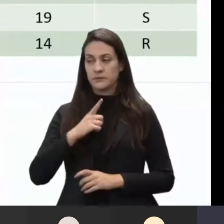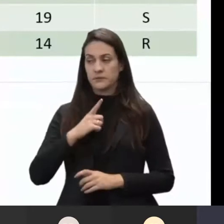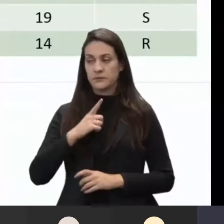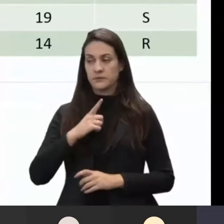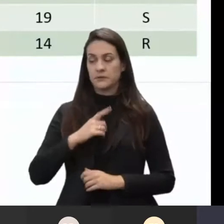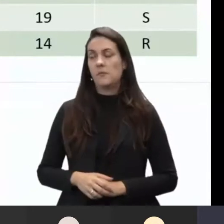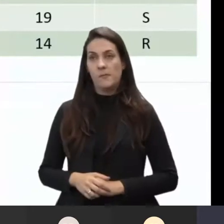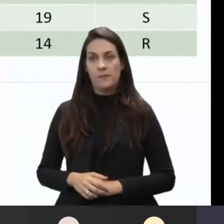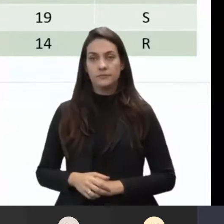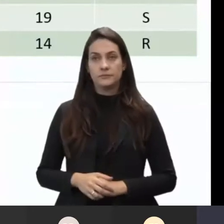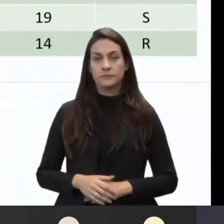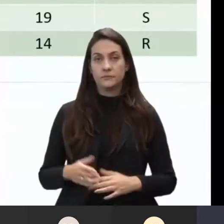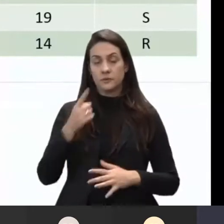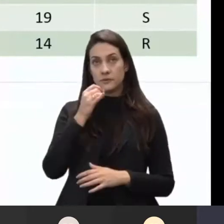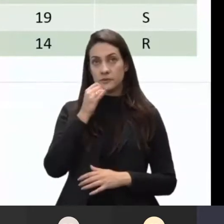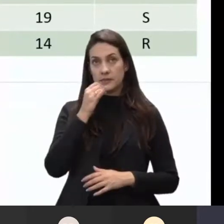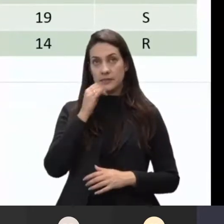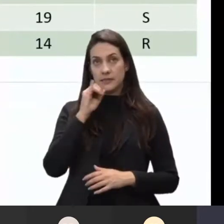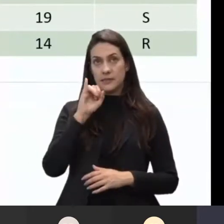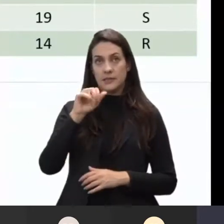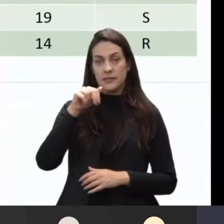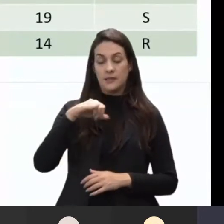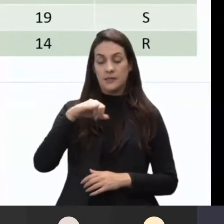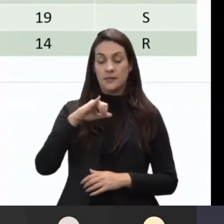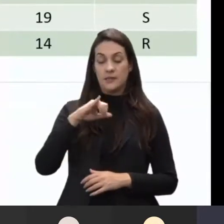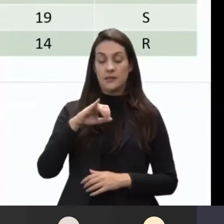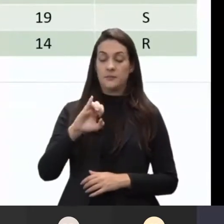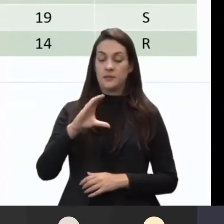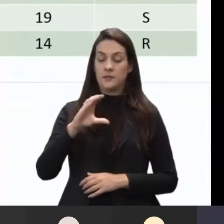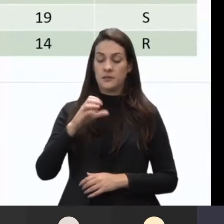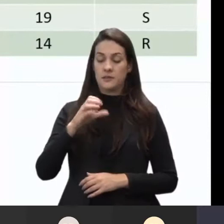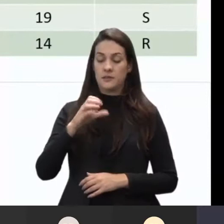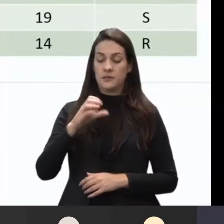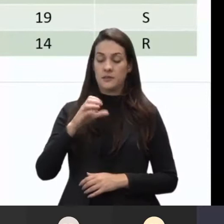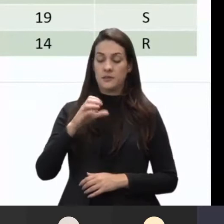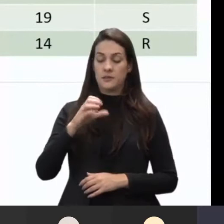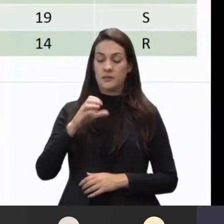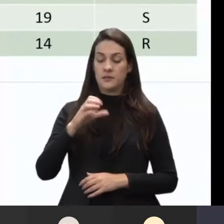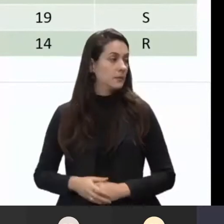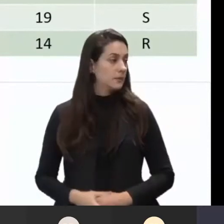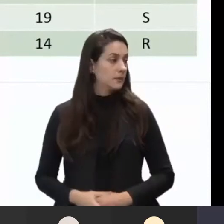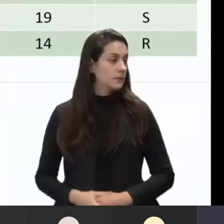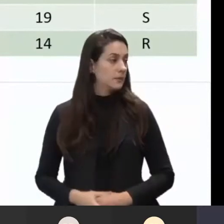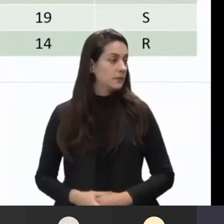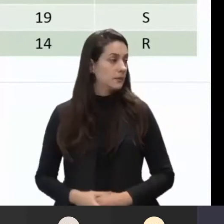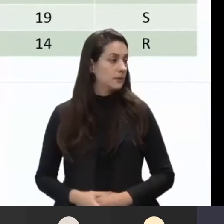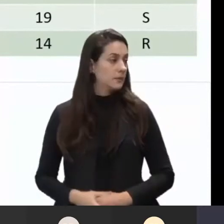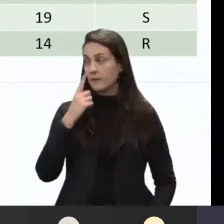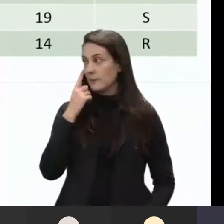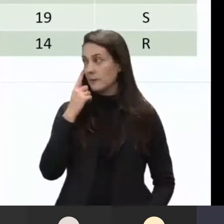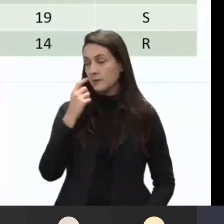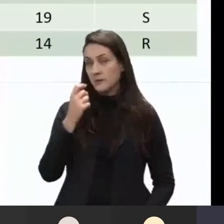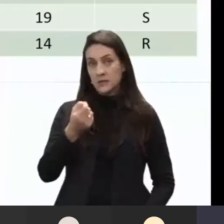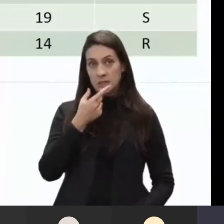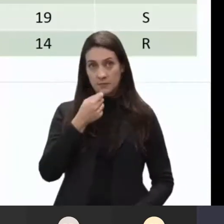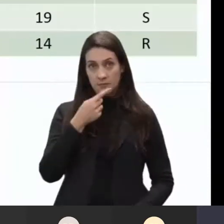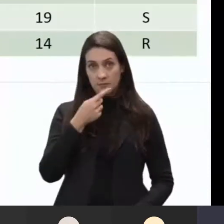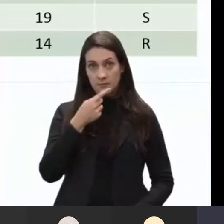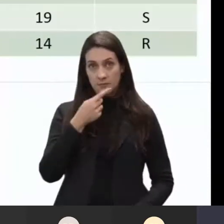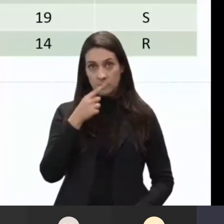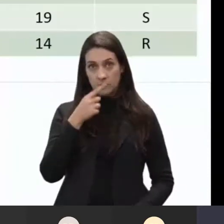comparar aqui os halos de inibição. Quando nós olhamos para a Escherichia coli e que você olha para esses 3 antibióticos,